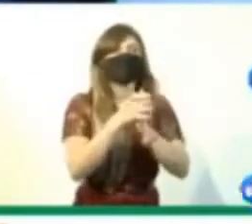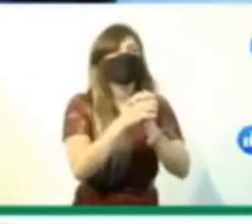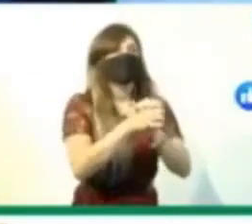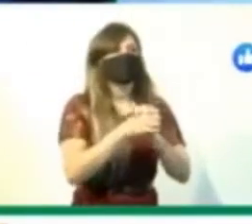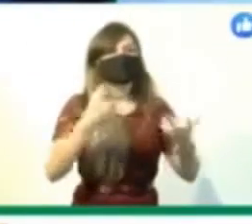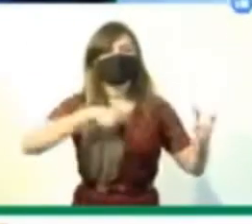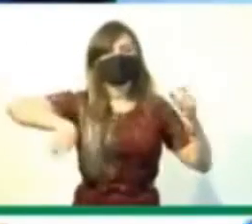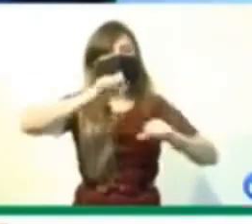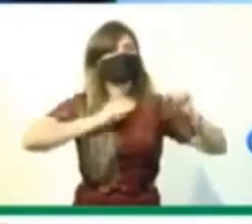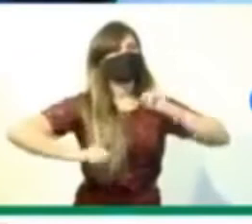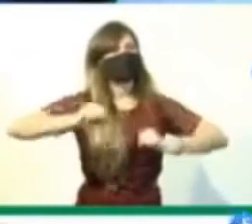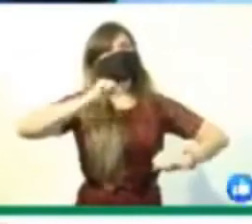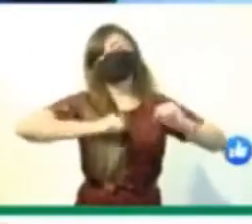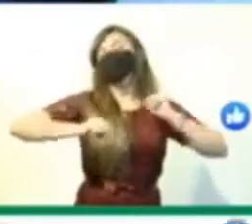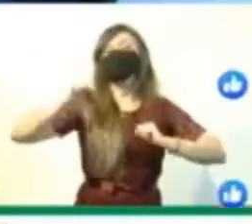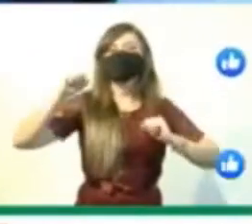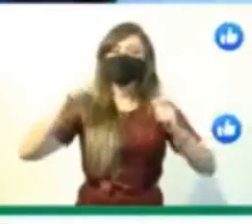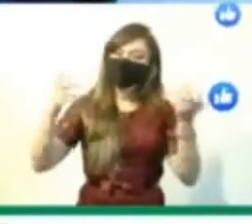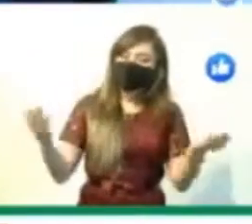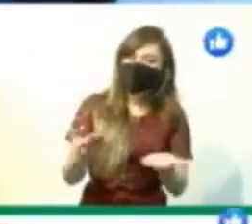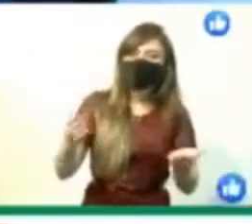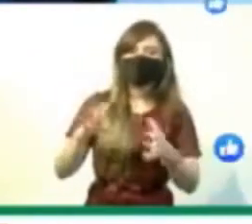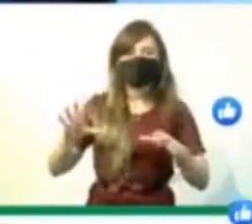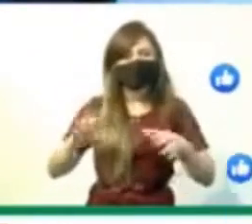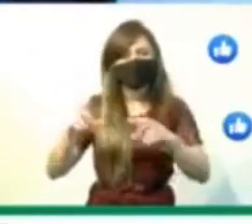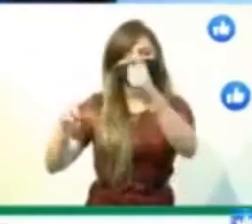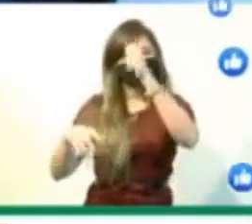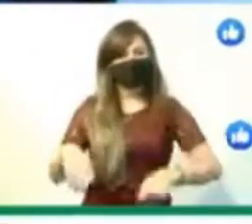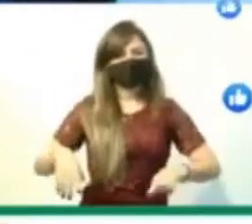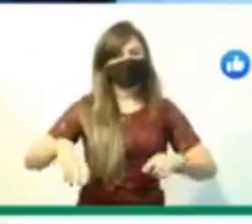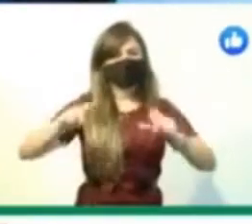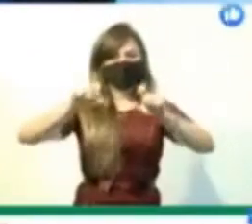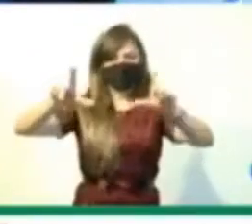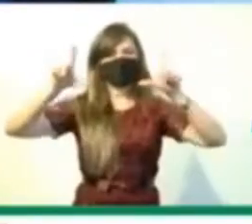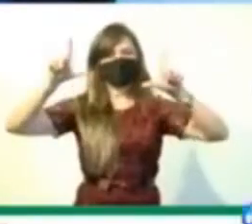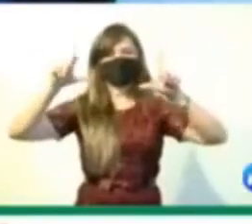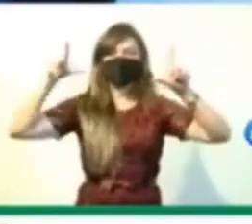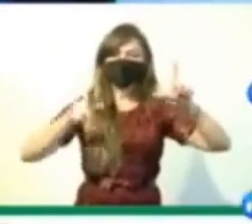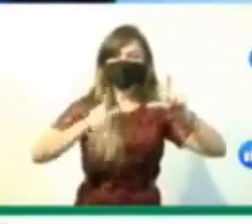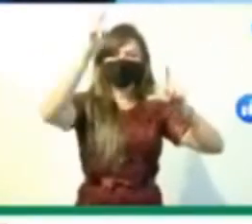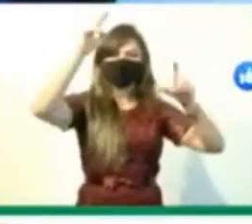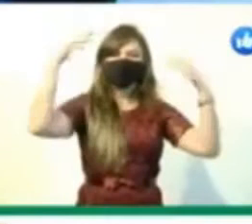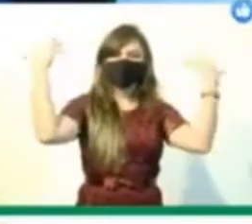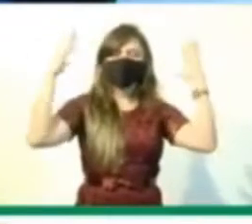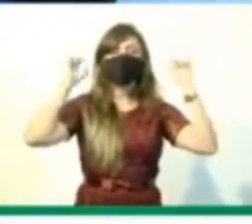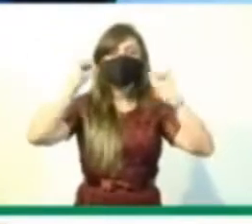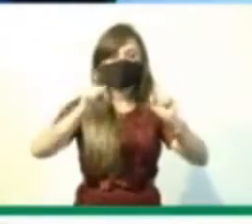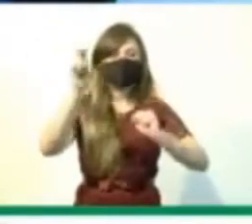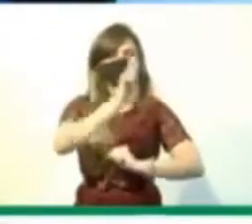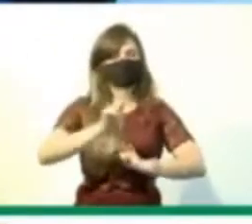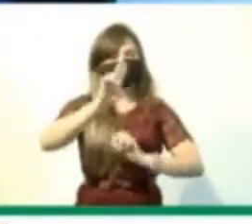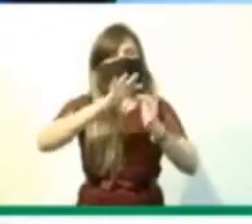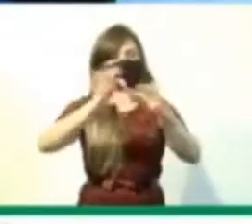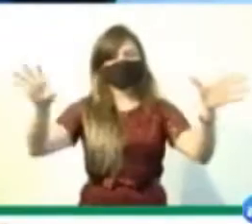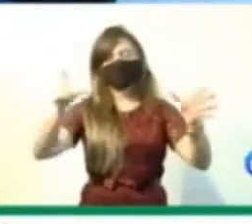inauguração ocorrendo no início do ano, mas conseguiu aí logo em seguida com a entrada da pandemia e não foi possível, nós fazermos